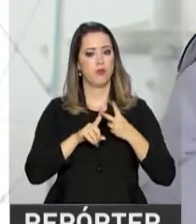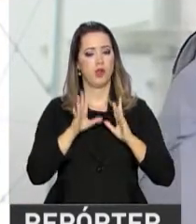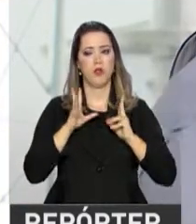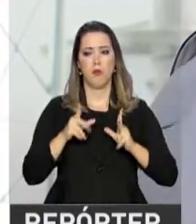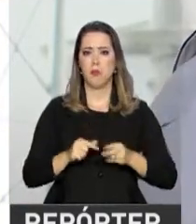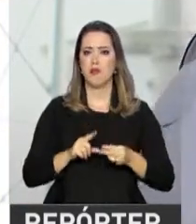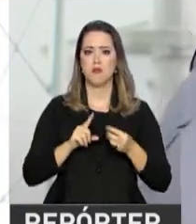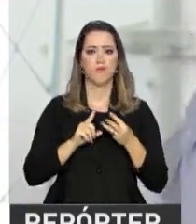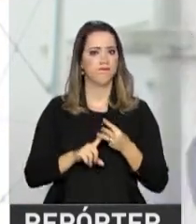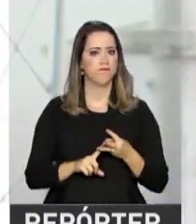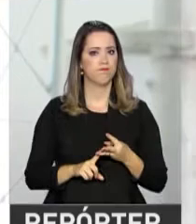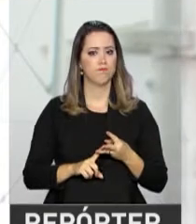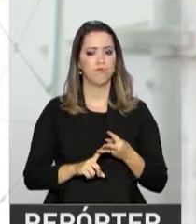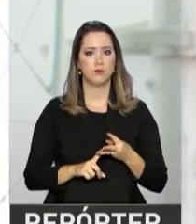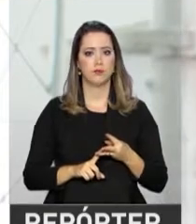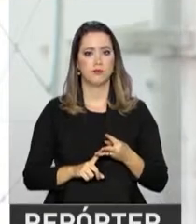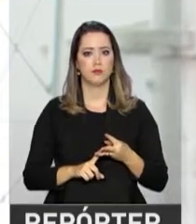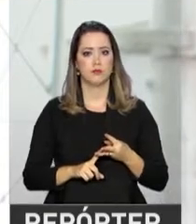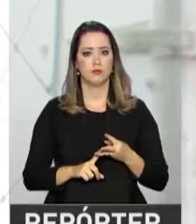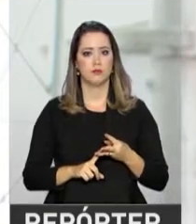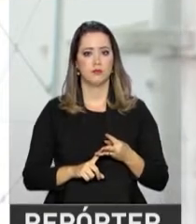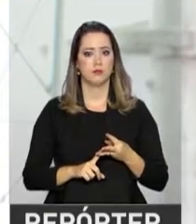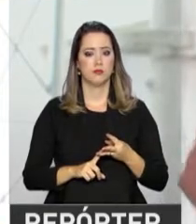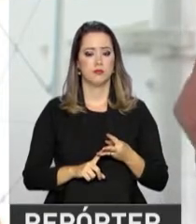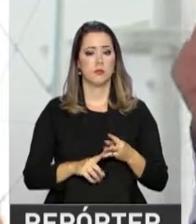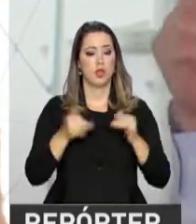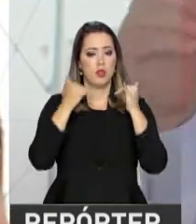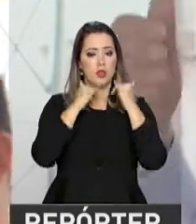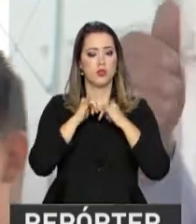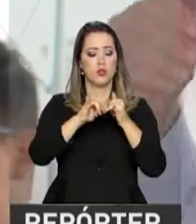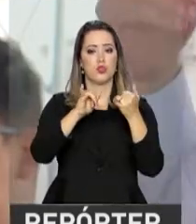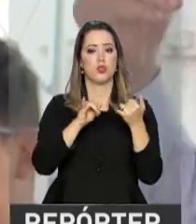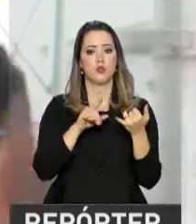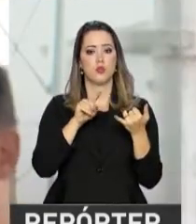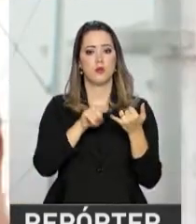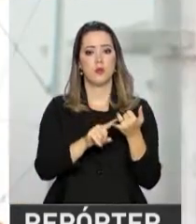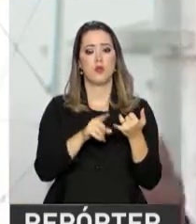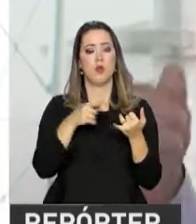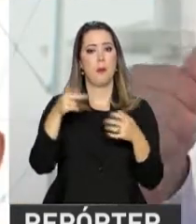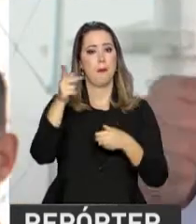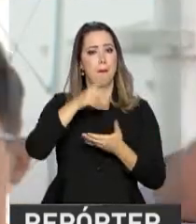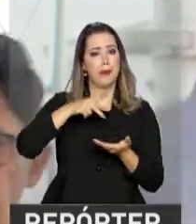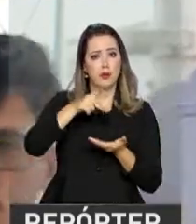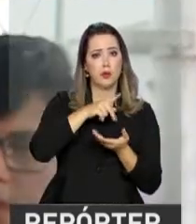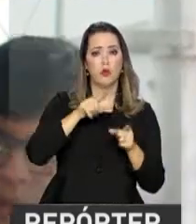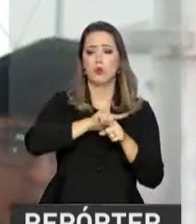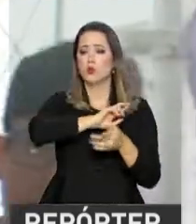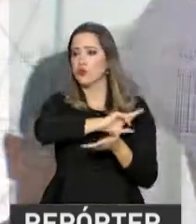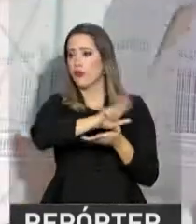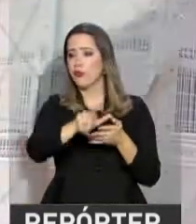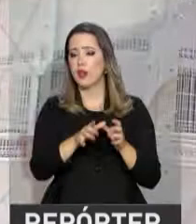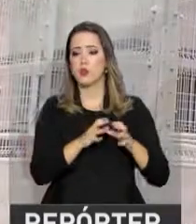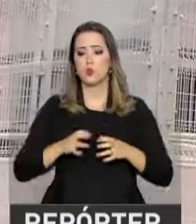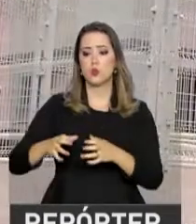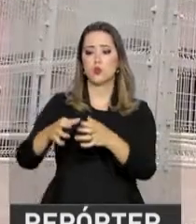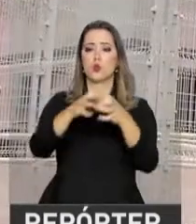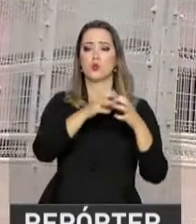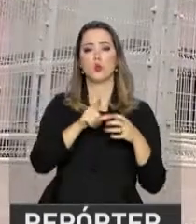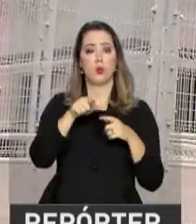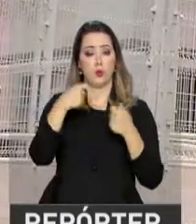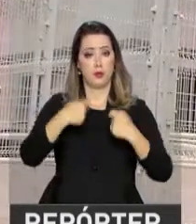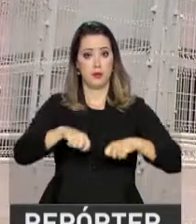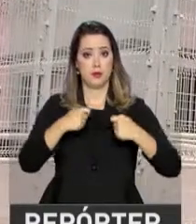saneamento na área elétrica na área de petróleo enfim todas as áreas